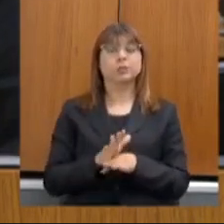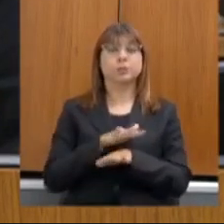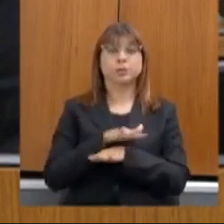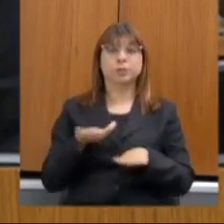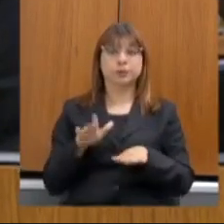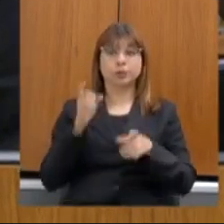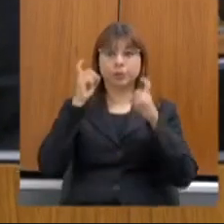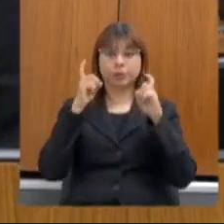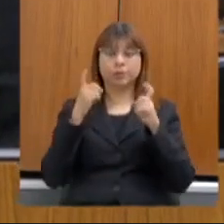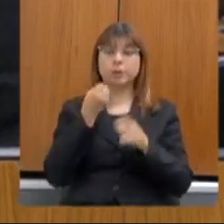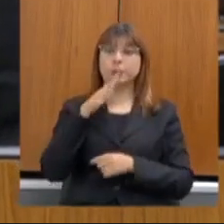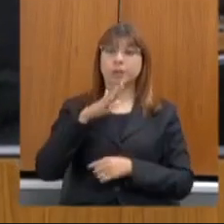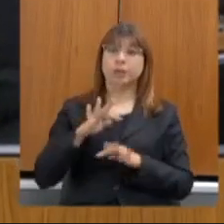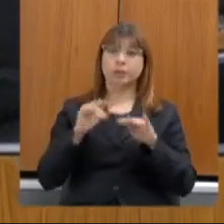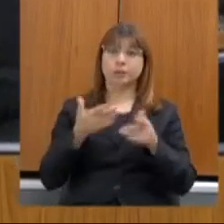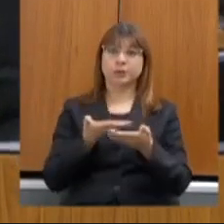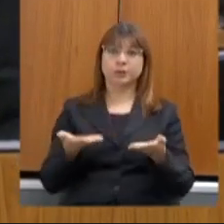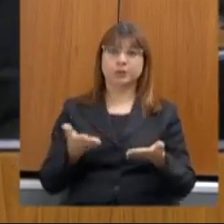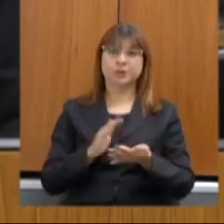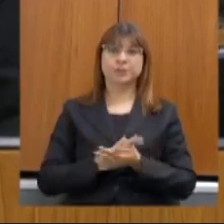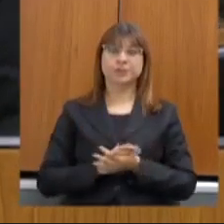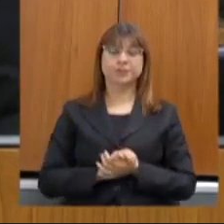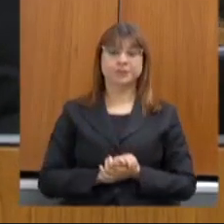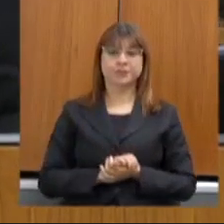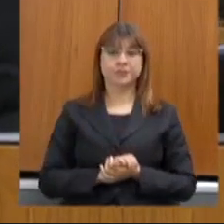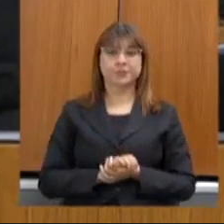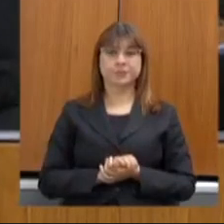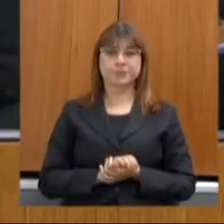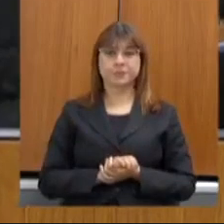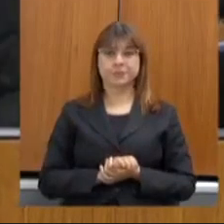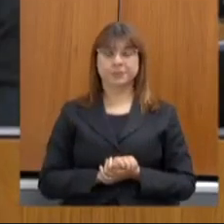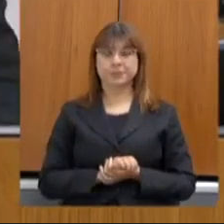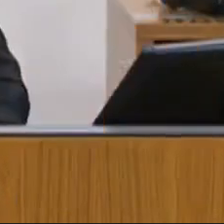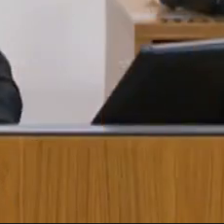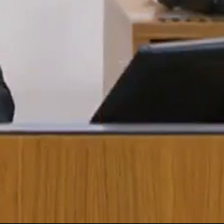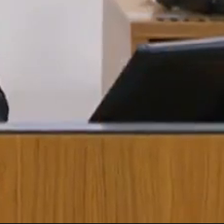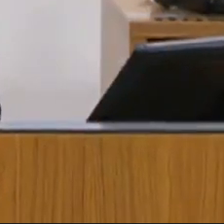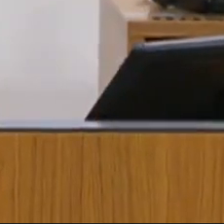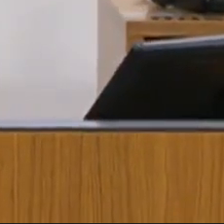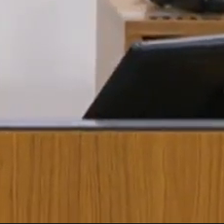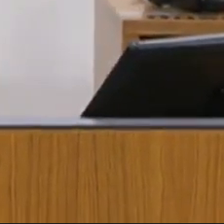encerra os trabalhos uma excelente tarde a todos e